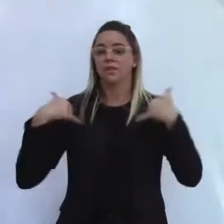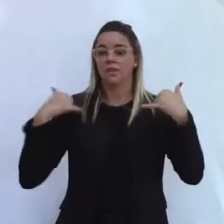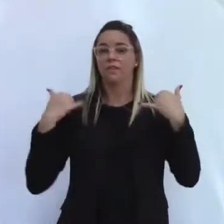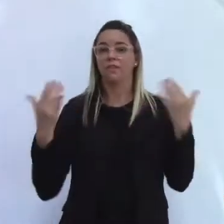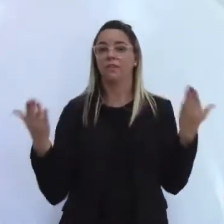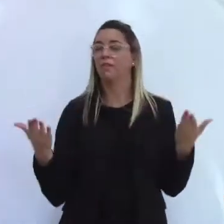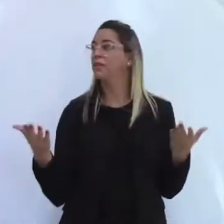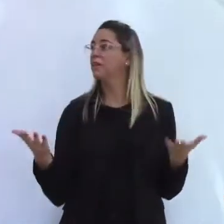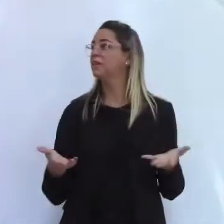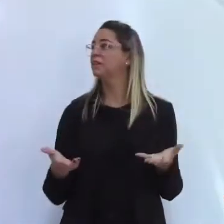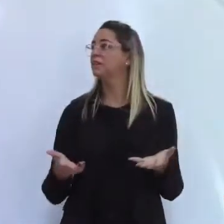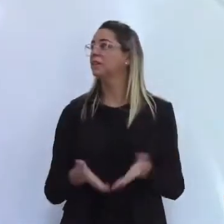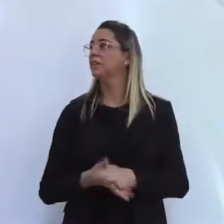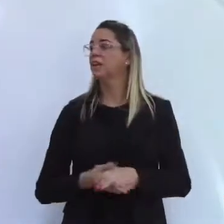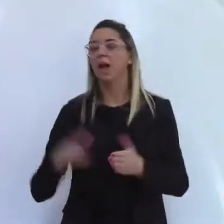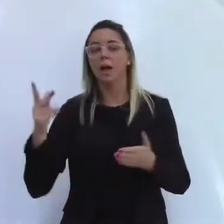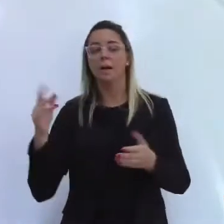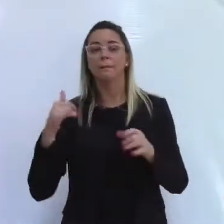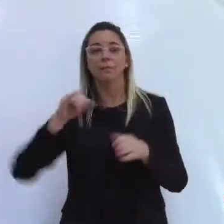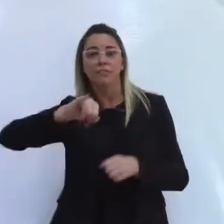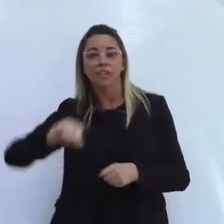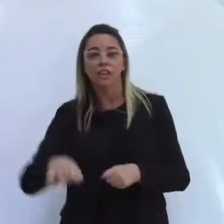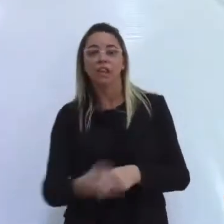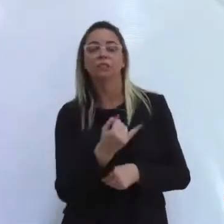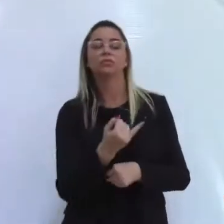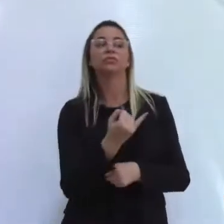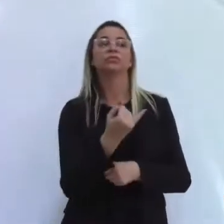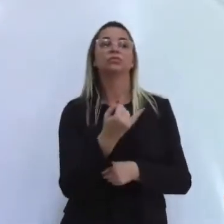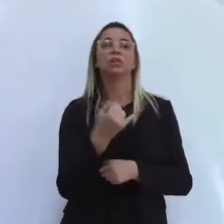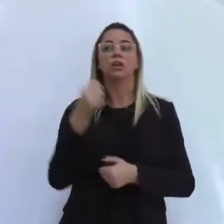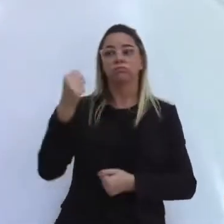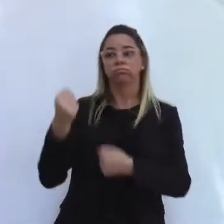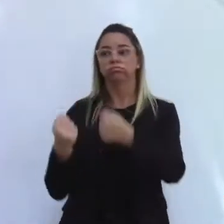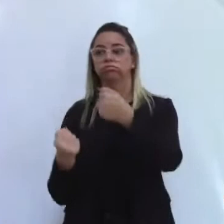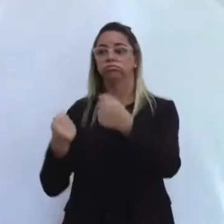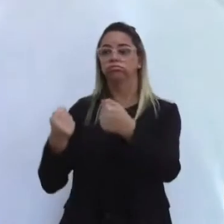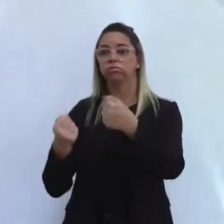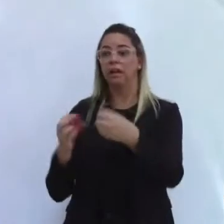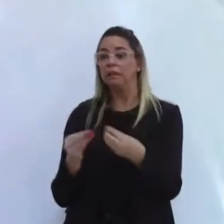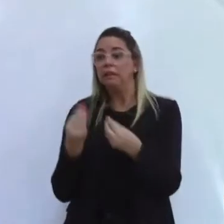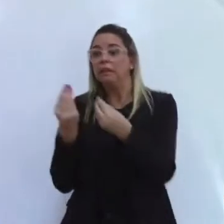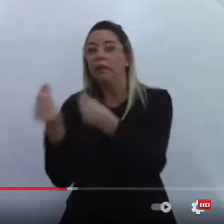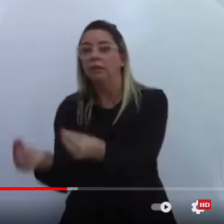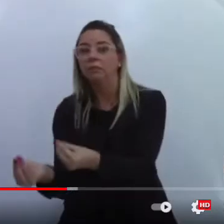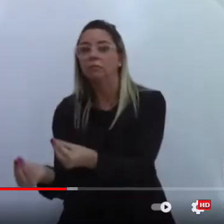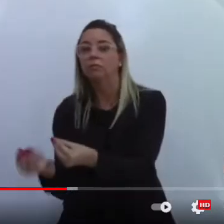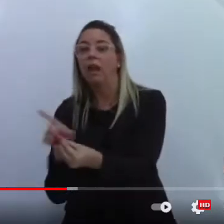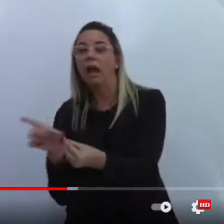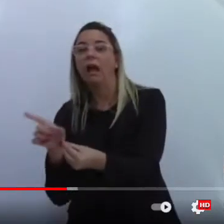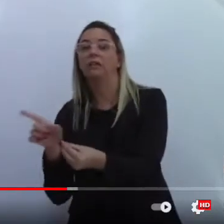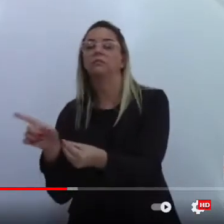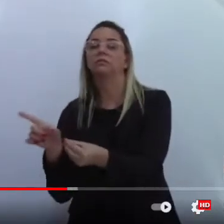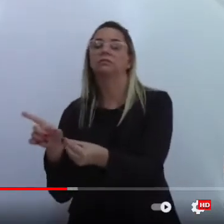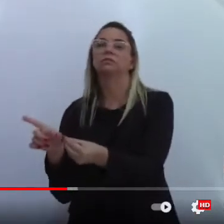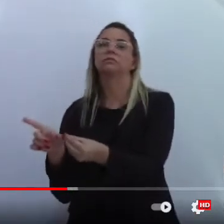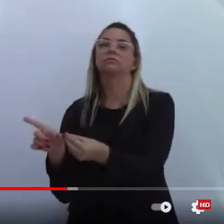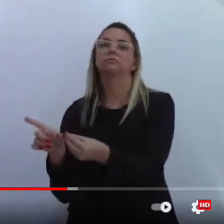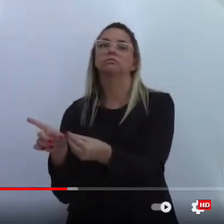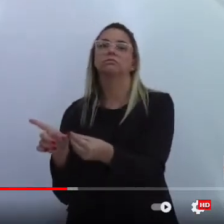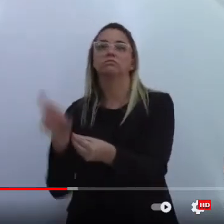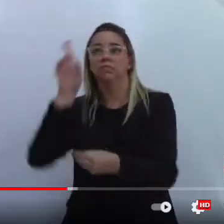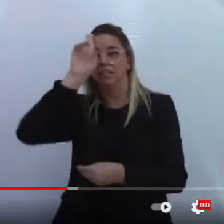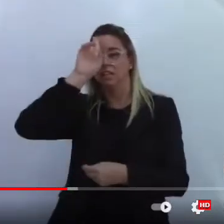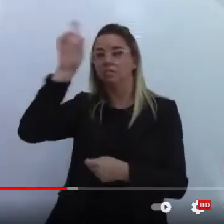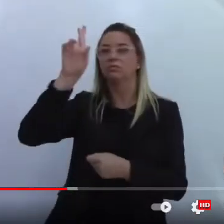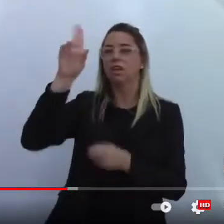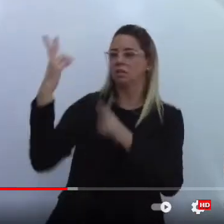aproveitando da máquina que foi doada àquela comunidade, onde a nossa presidente de Janeira está gerindo com